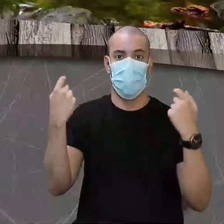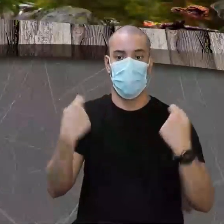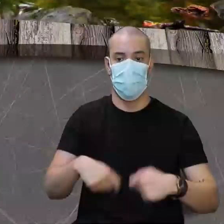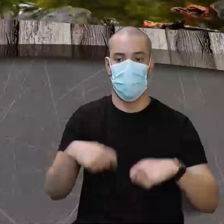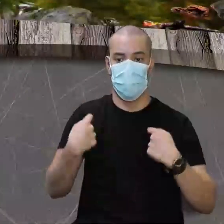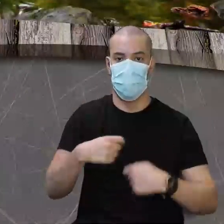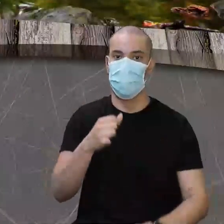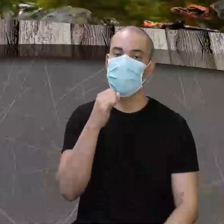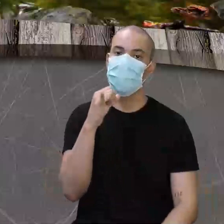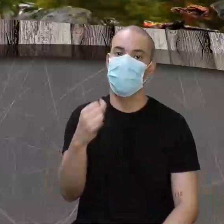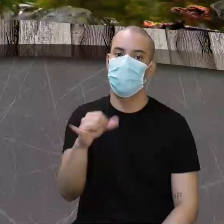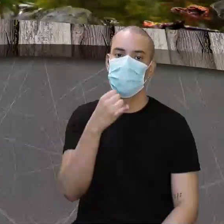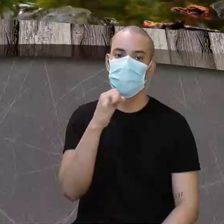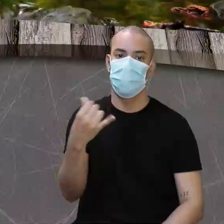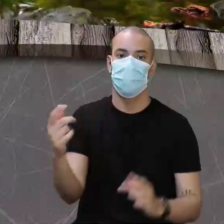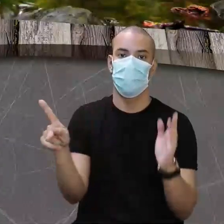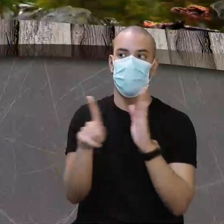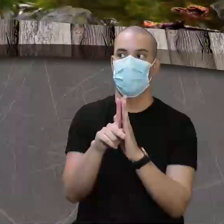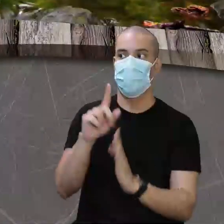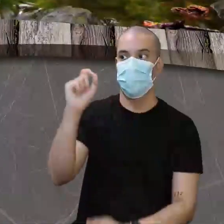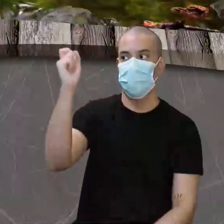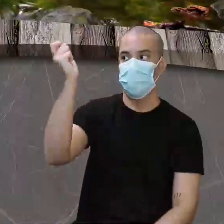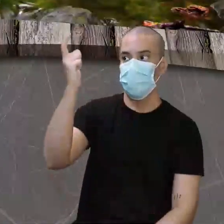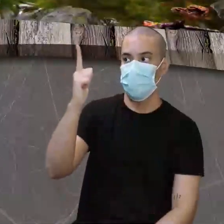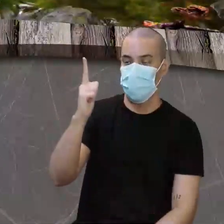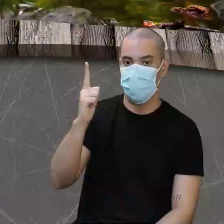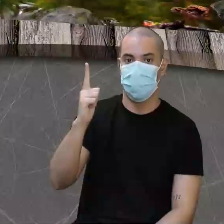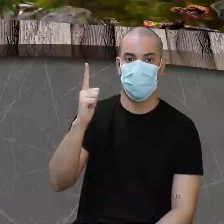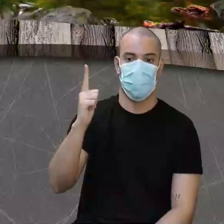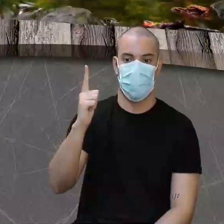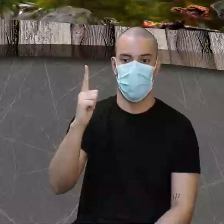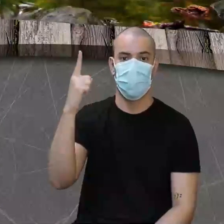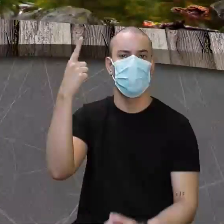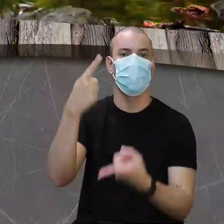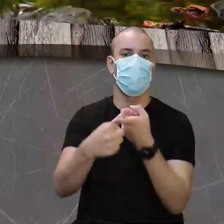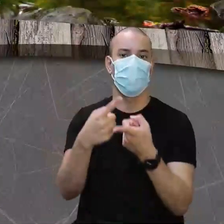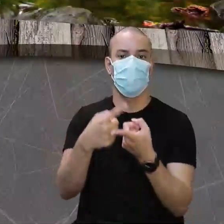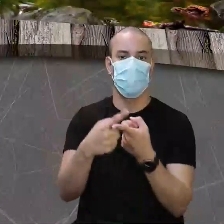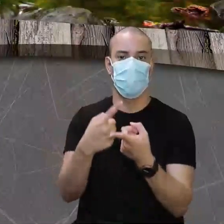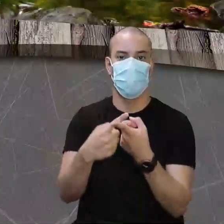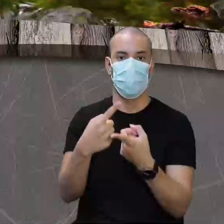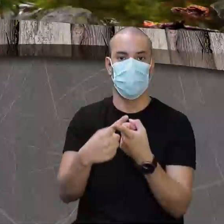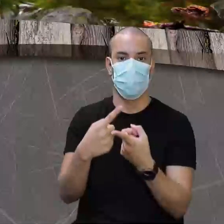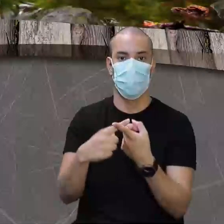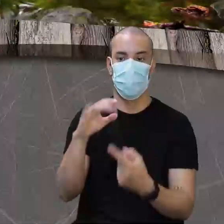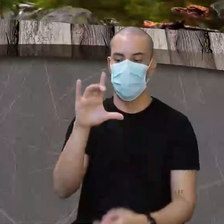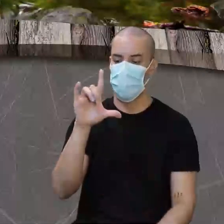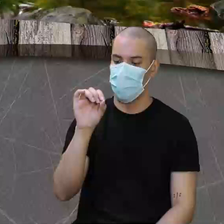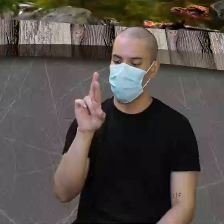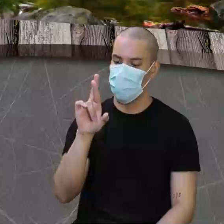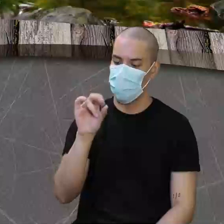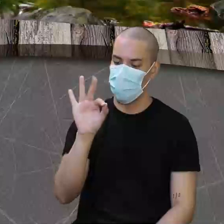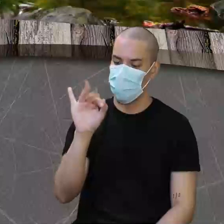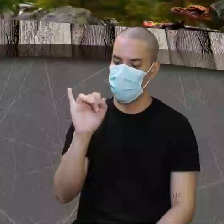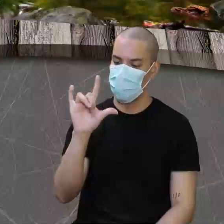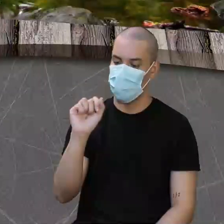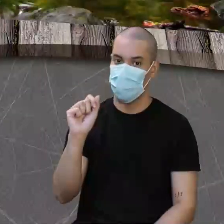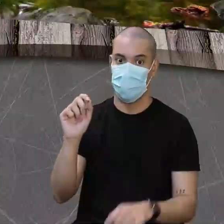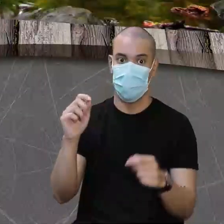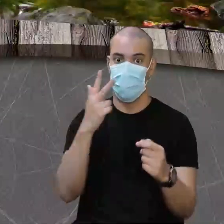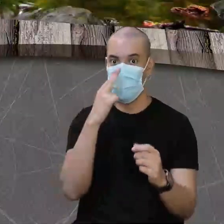da energia solar, da luz solar, porque a clorofila ela é ativada,